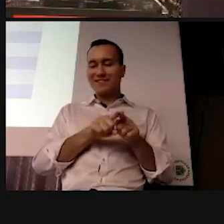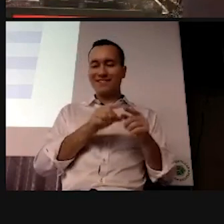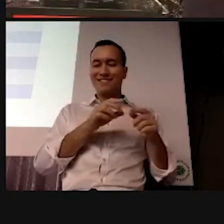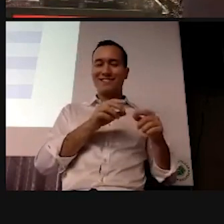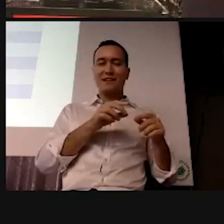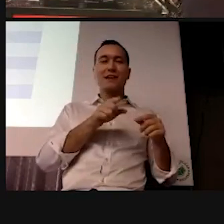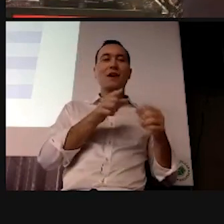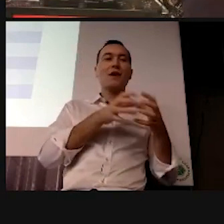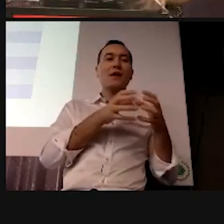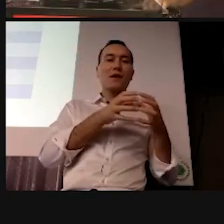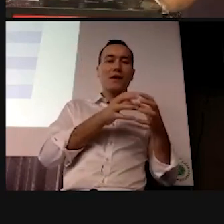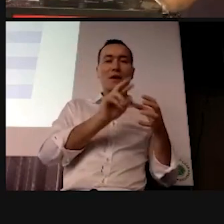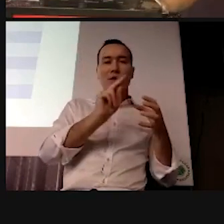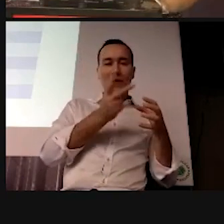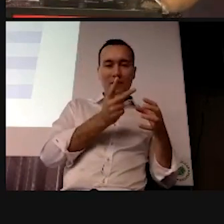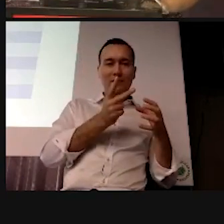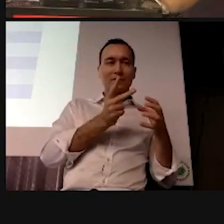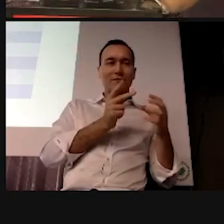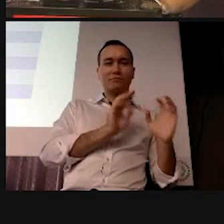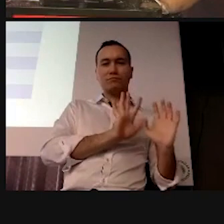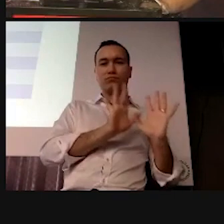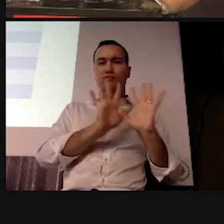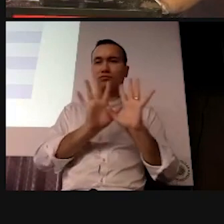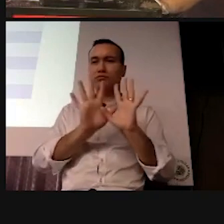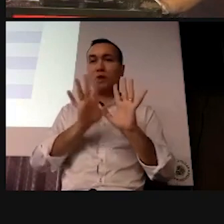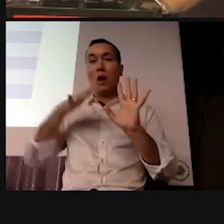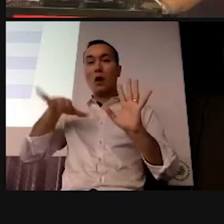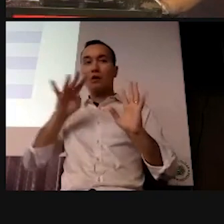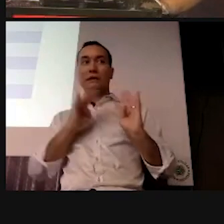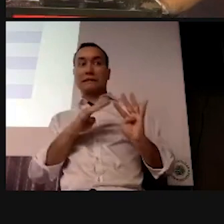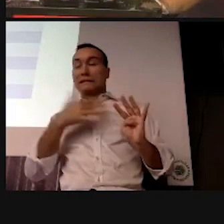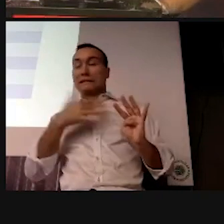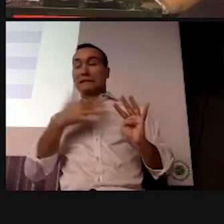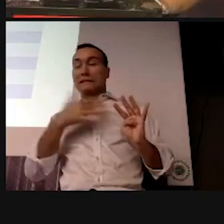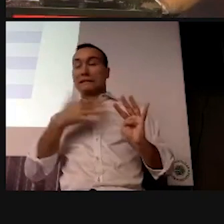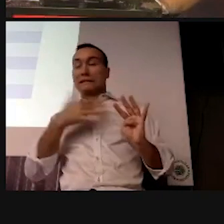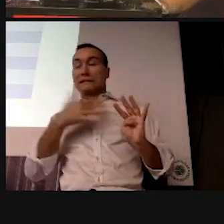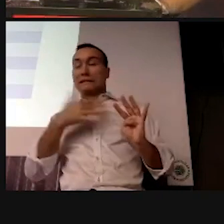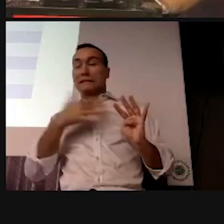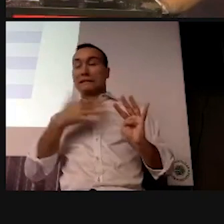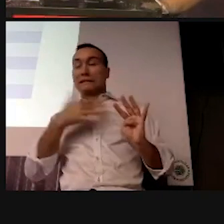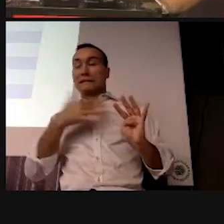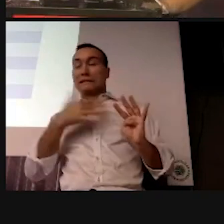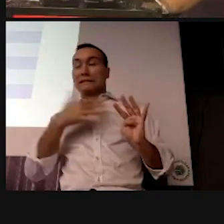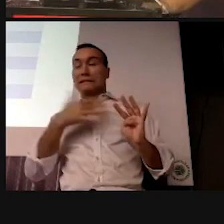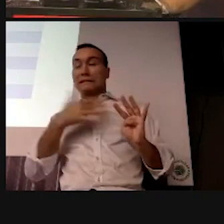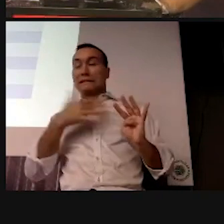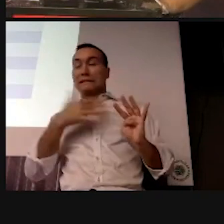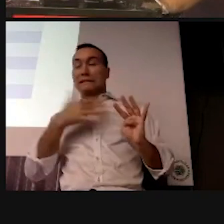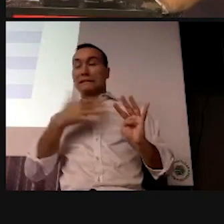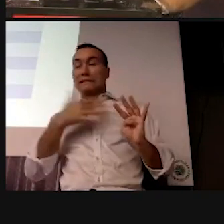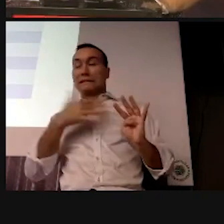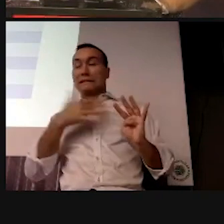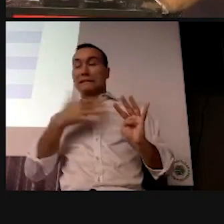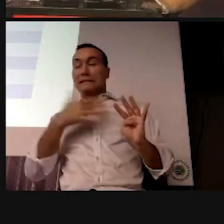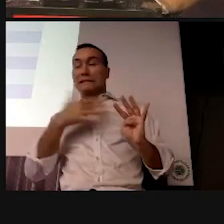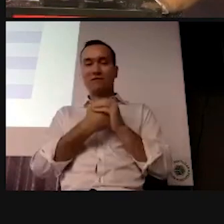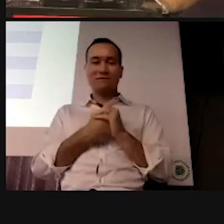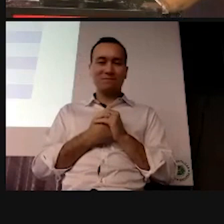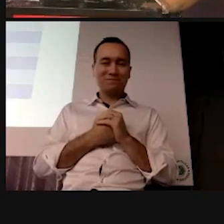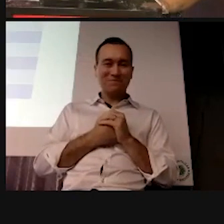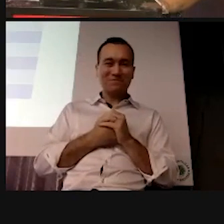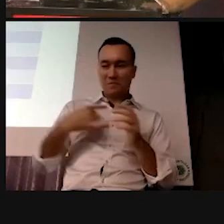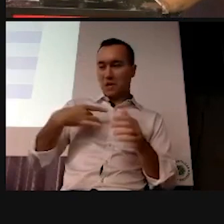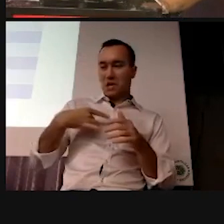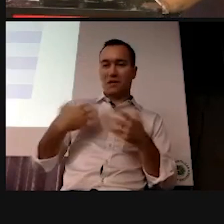ouve bastante isso ainda. De um RH que é reativo, que só toma decisão e age depois que alguém disruptou, né?